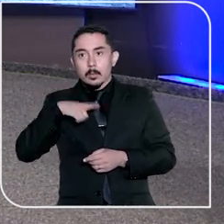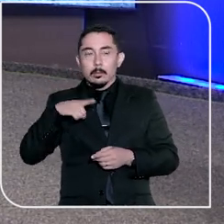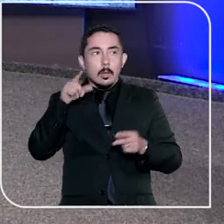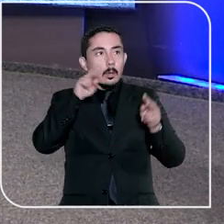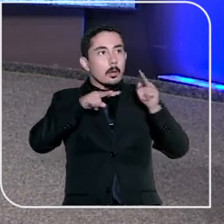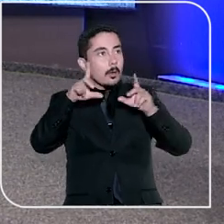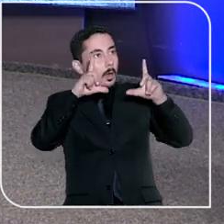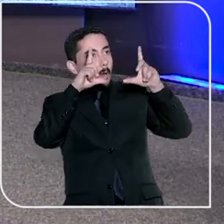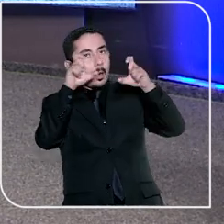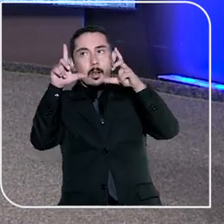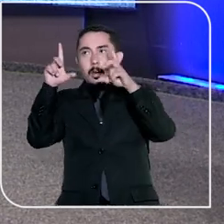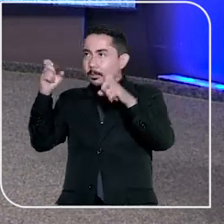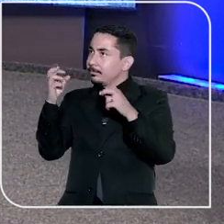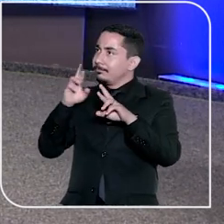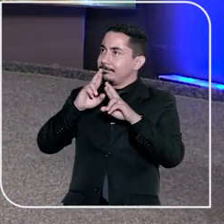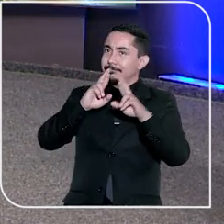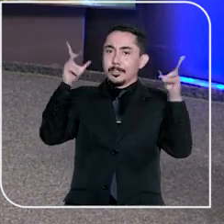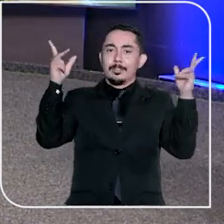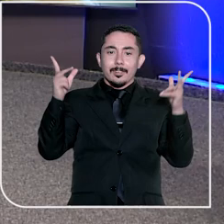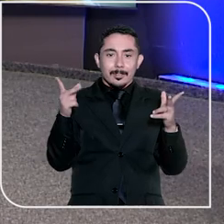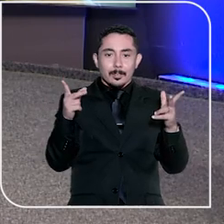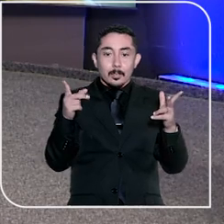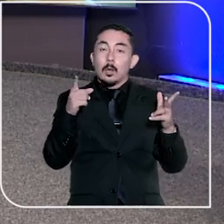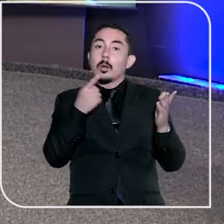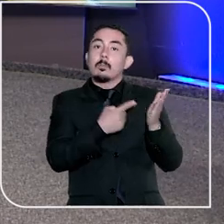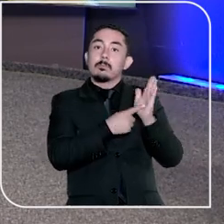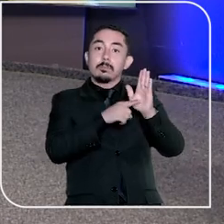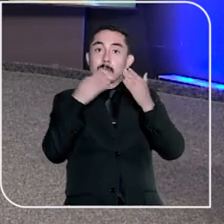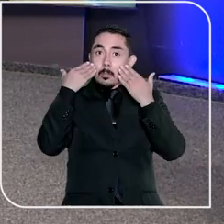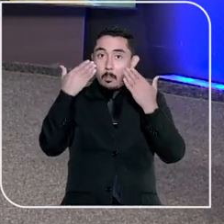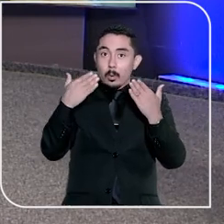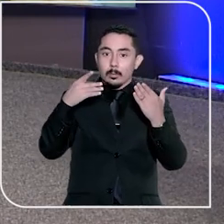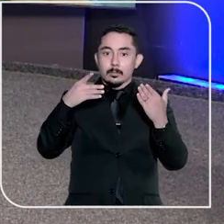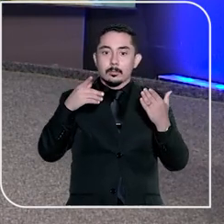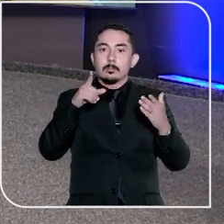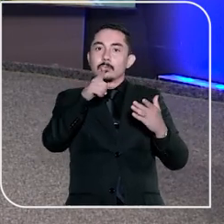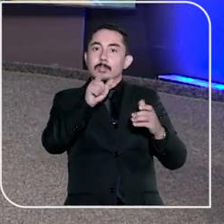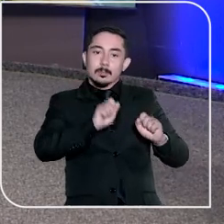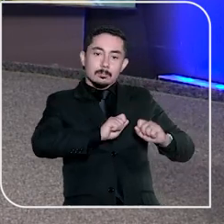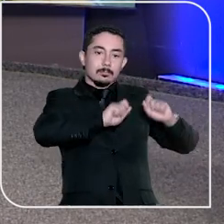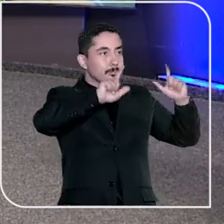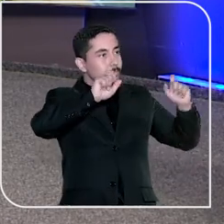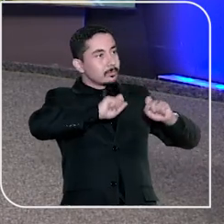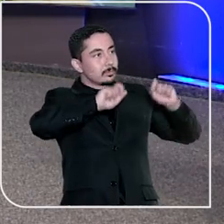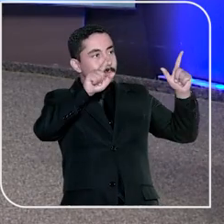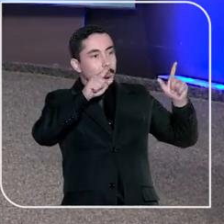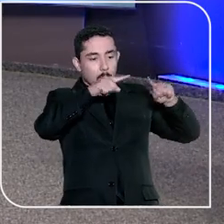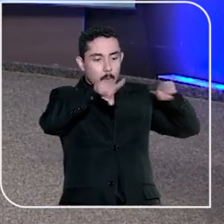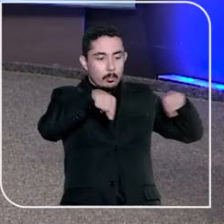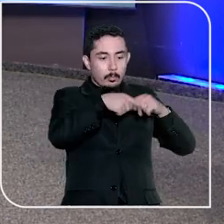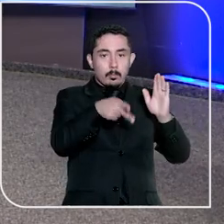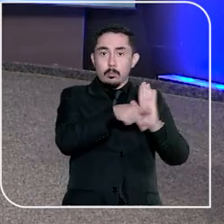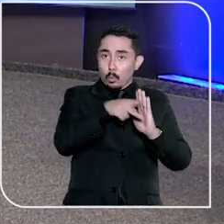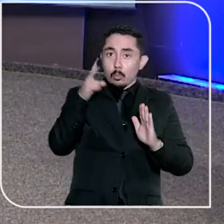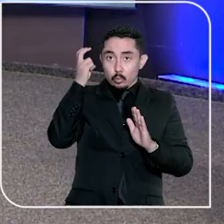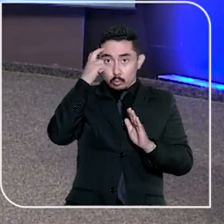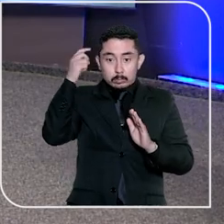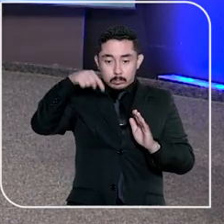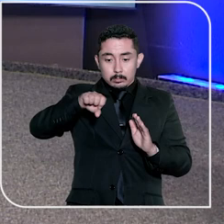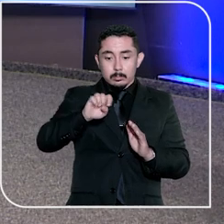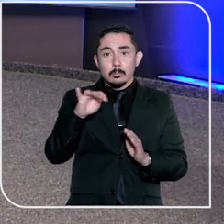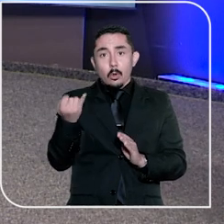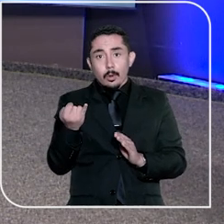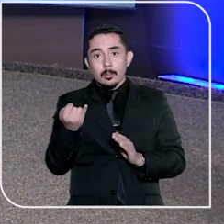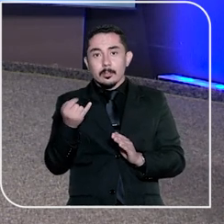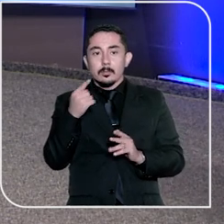do país por ângulos inusitados a exposição está em cartaz no espaço cultural do